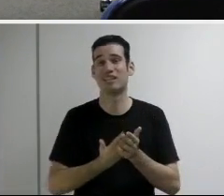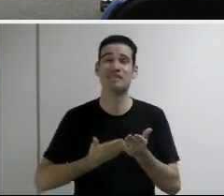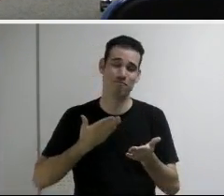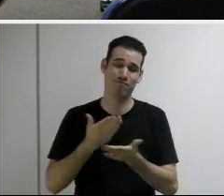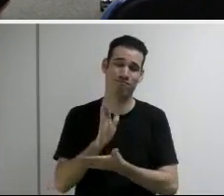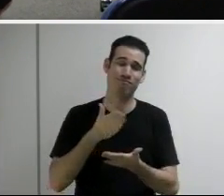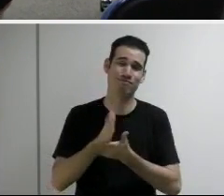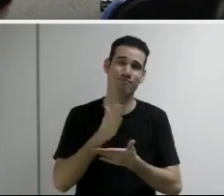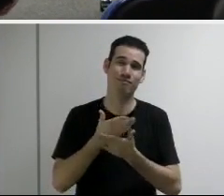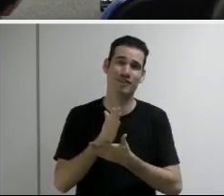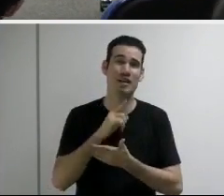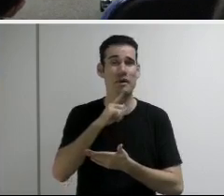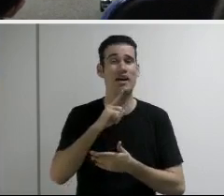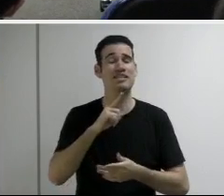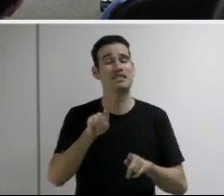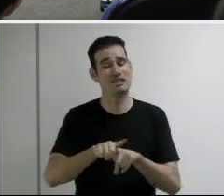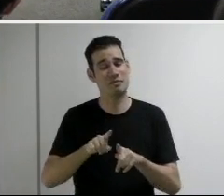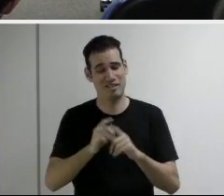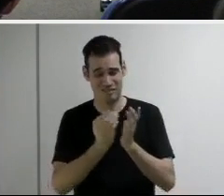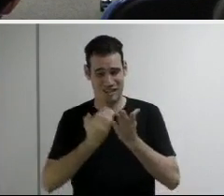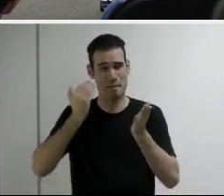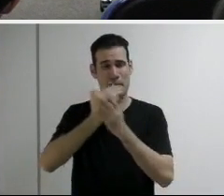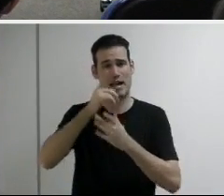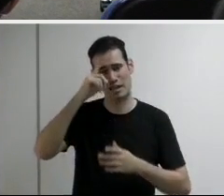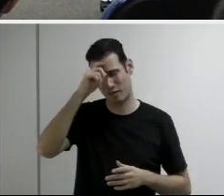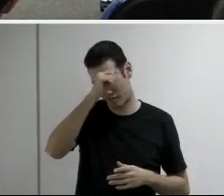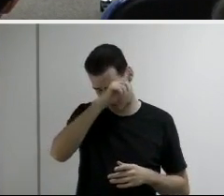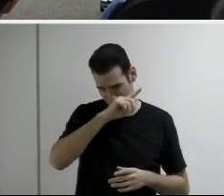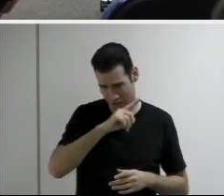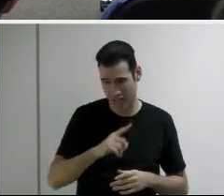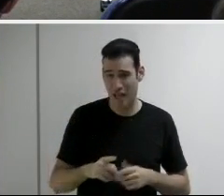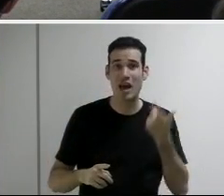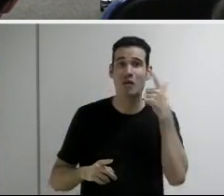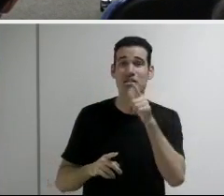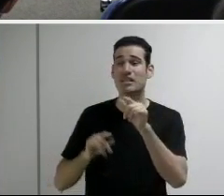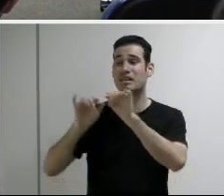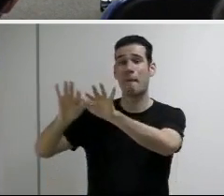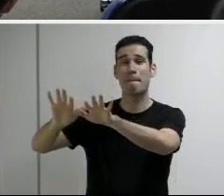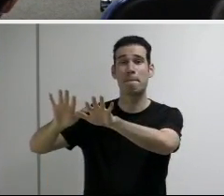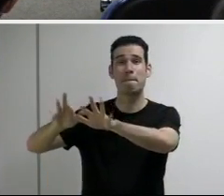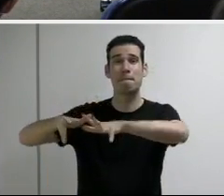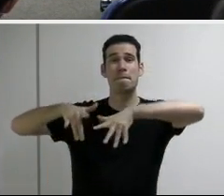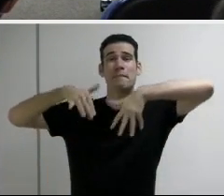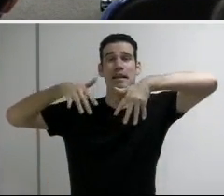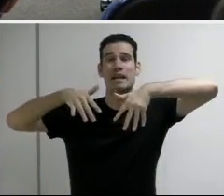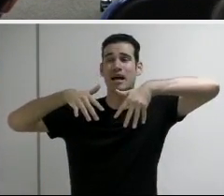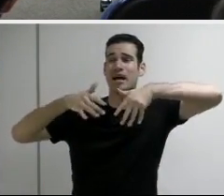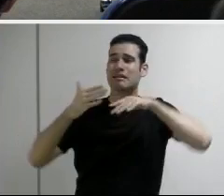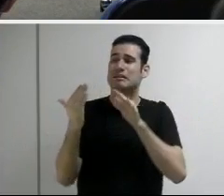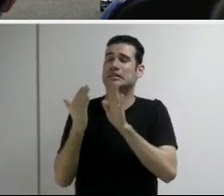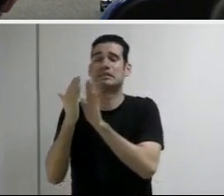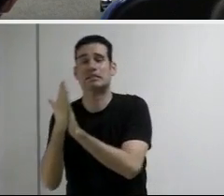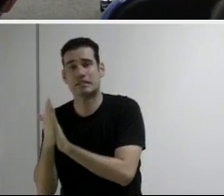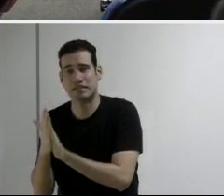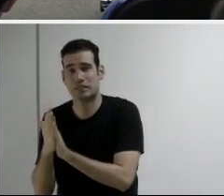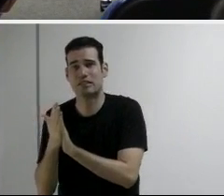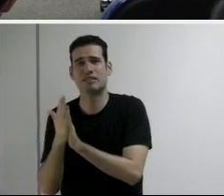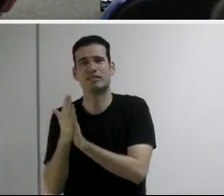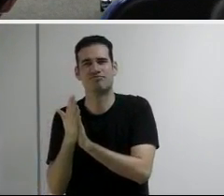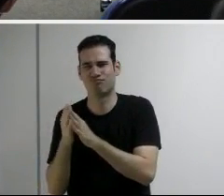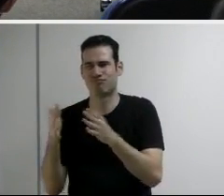difícil ainda é ter acesso ao plenário. E a janela ao plenário é cada